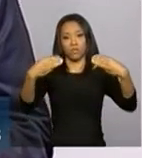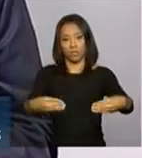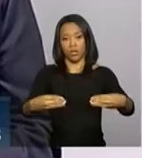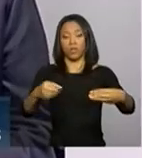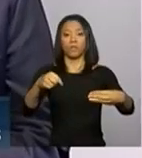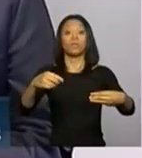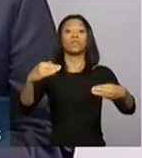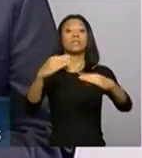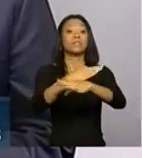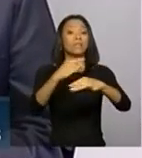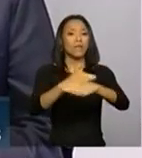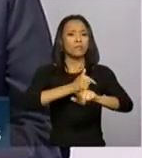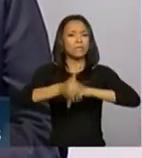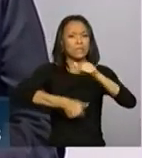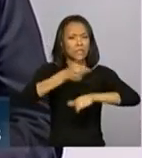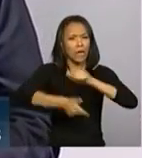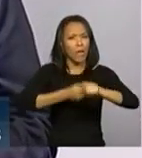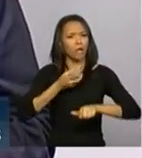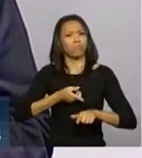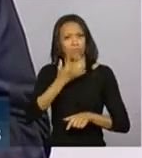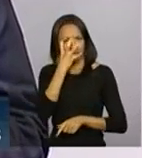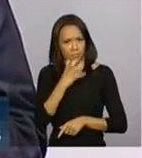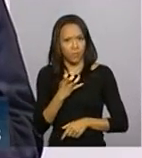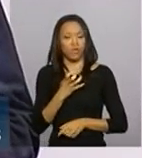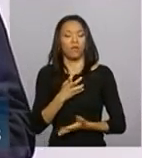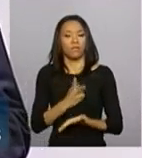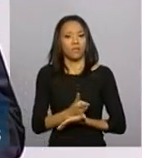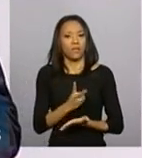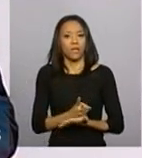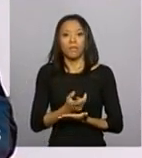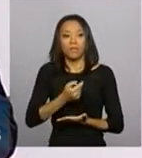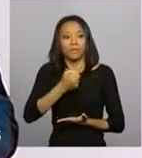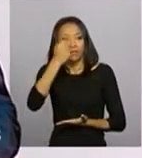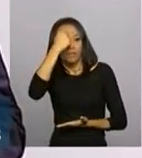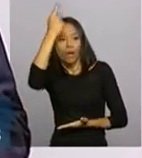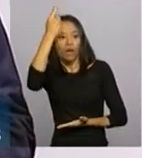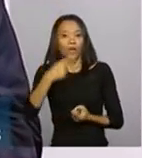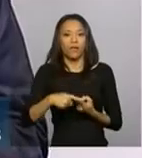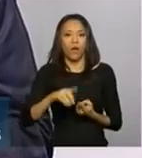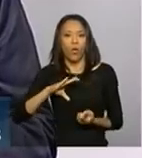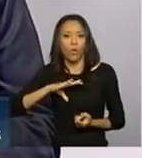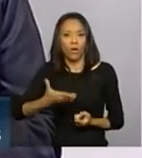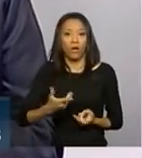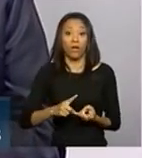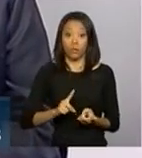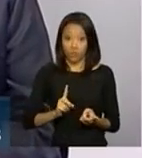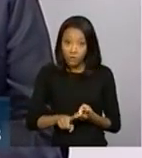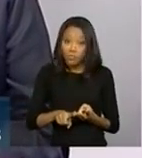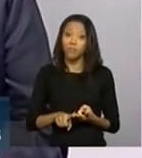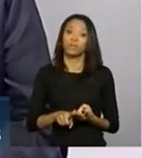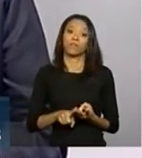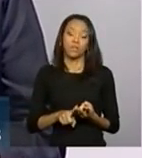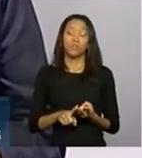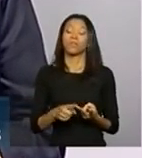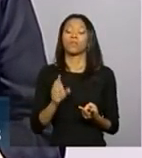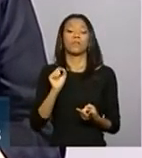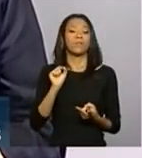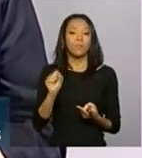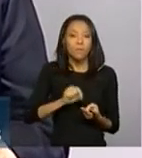trabalho diário, sério, que vai exigir sempre criatividade, ousadia de iniciativas e a